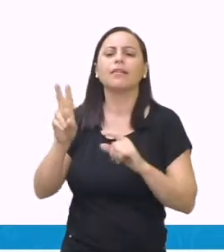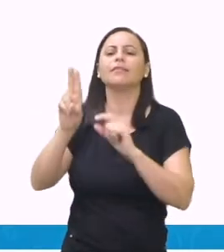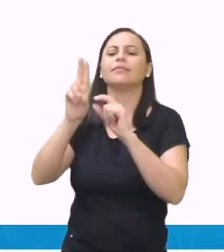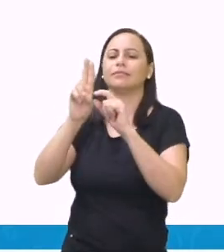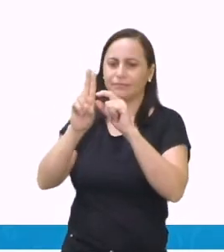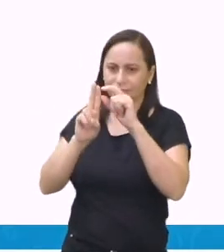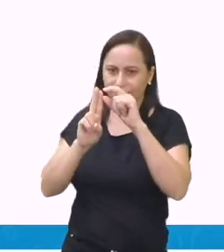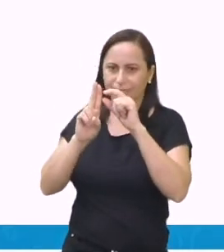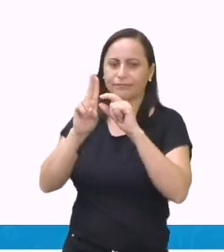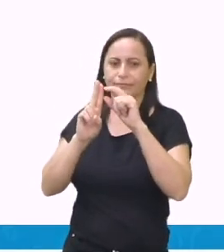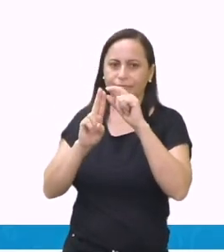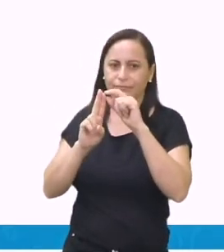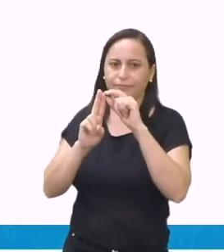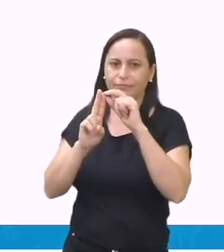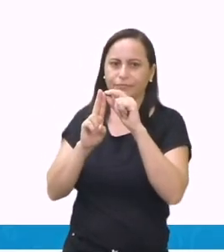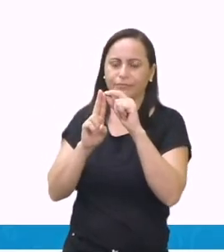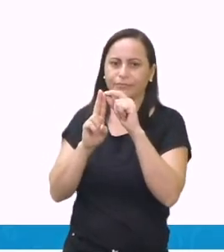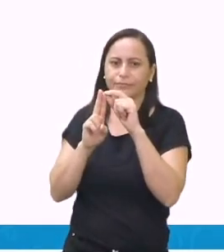Dezena.